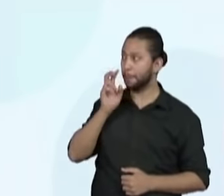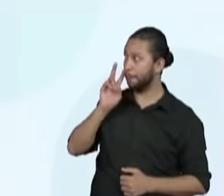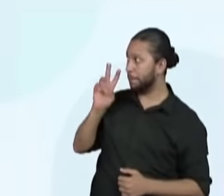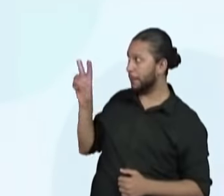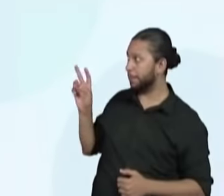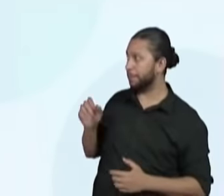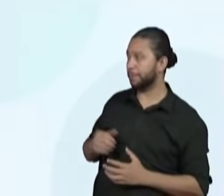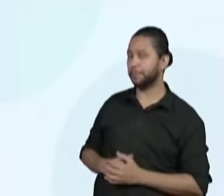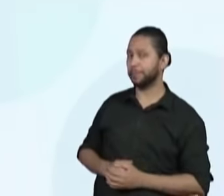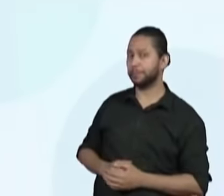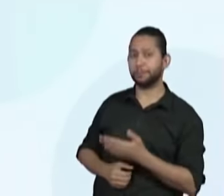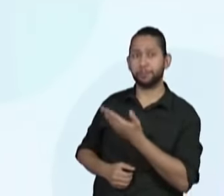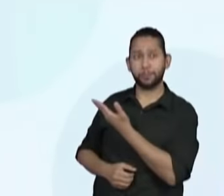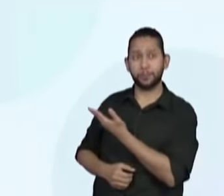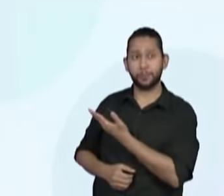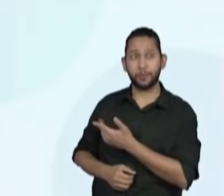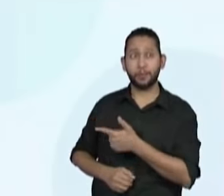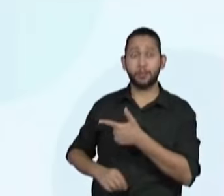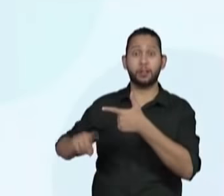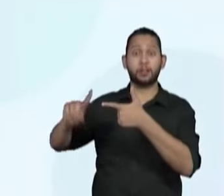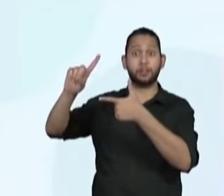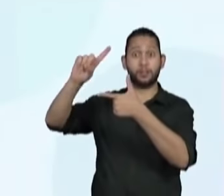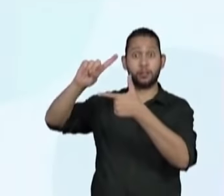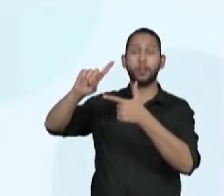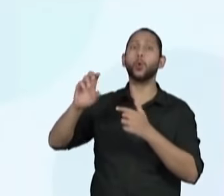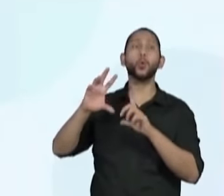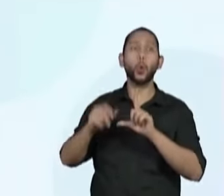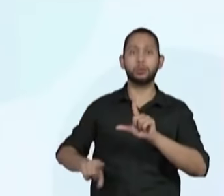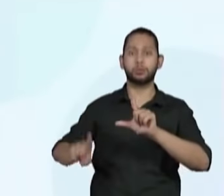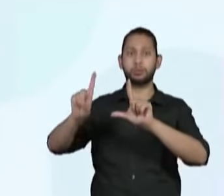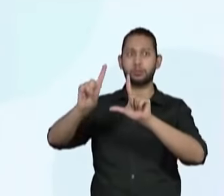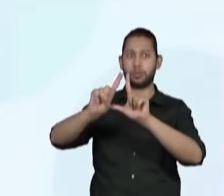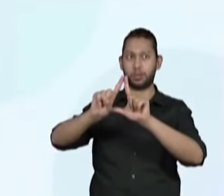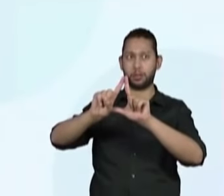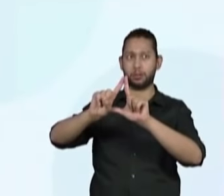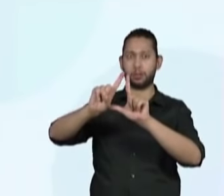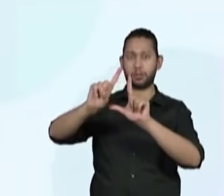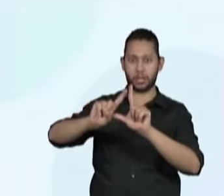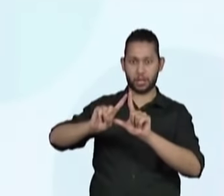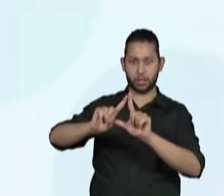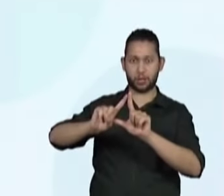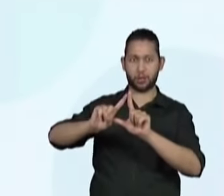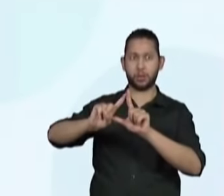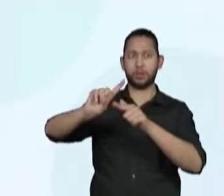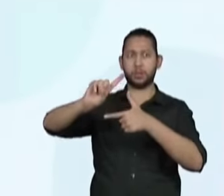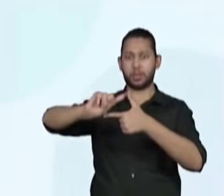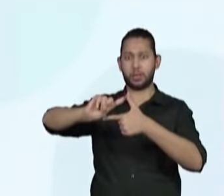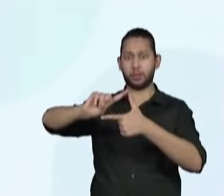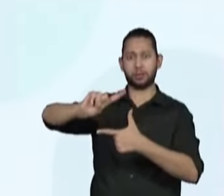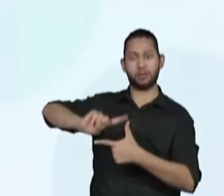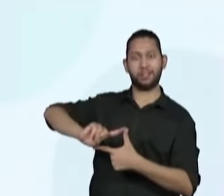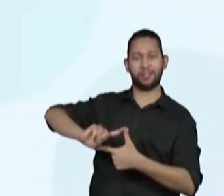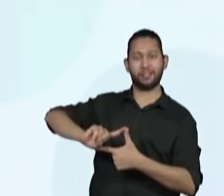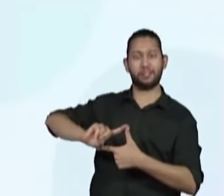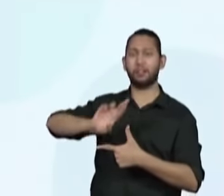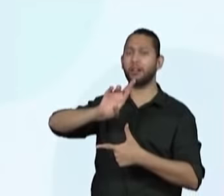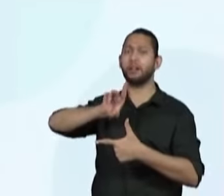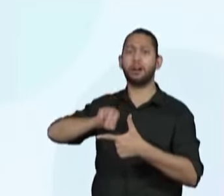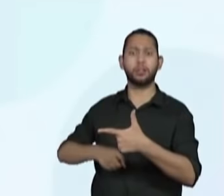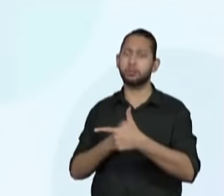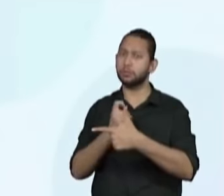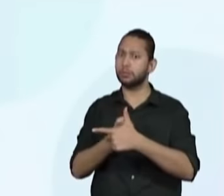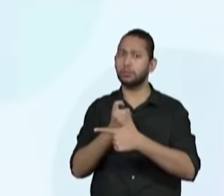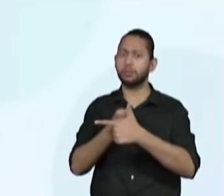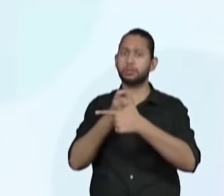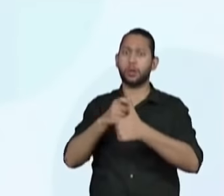que todos eles formam triângulos retângulos. É claro que nesse caso, a gente tem cada triângulo